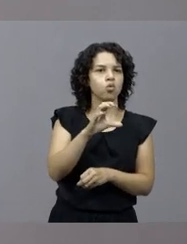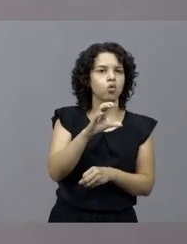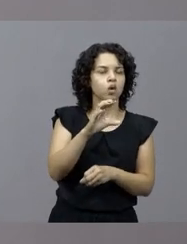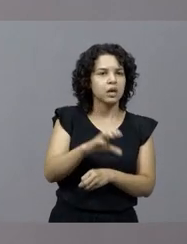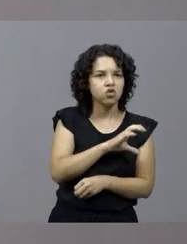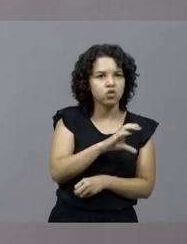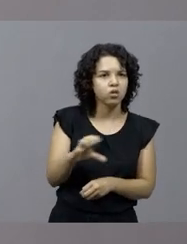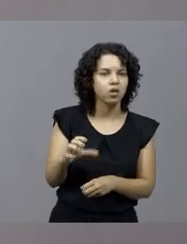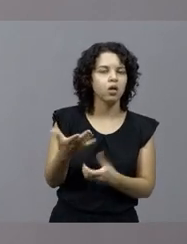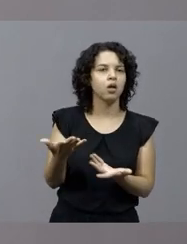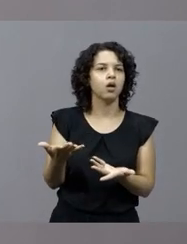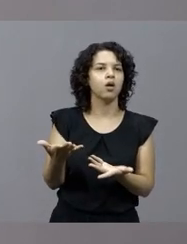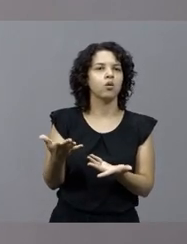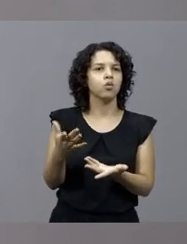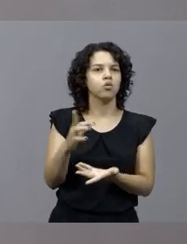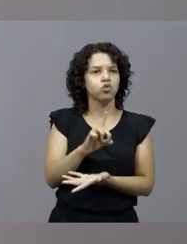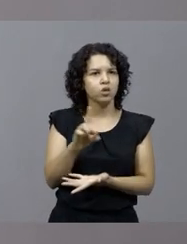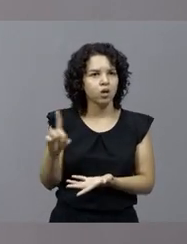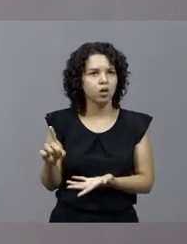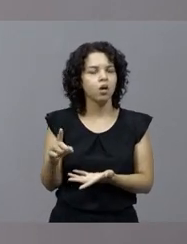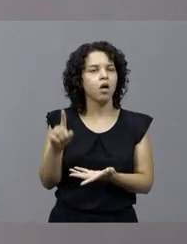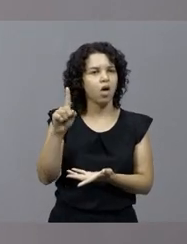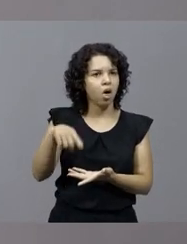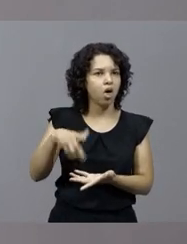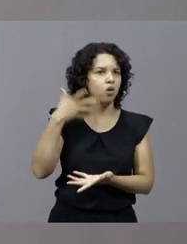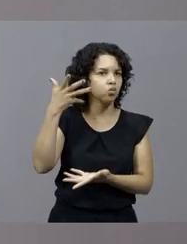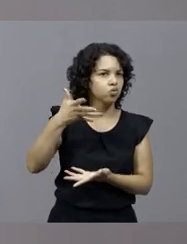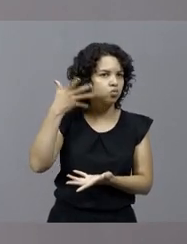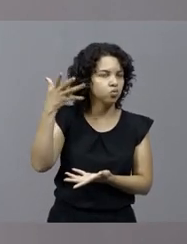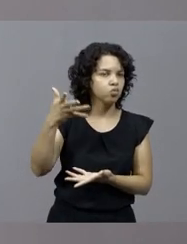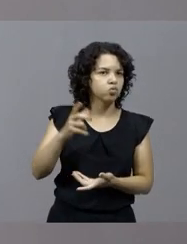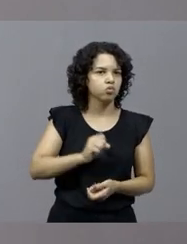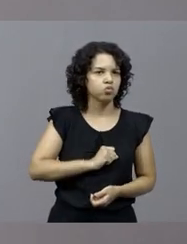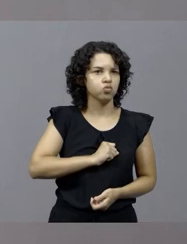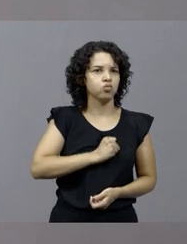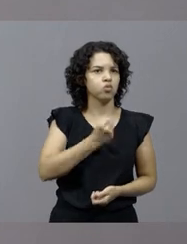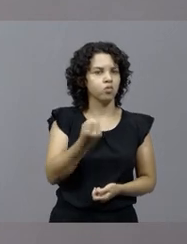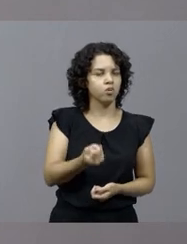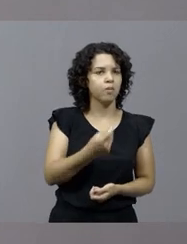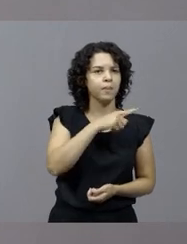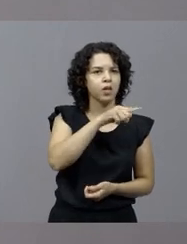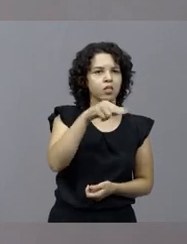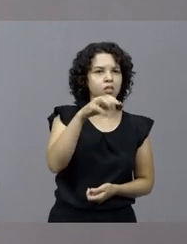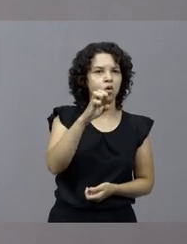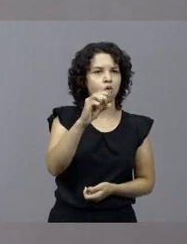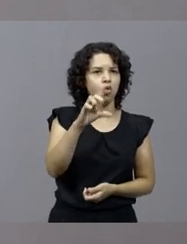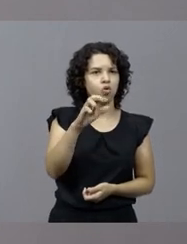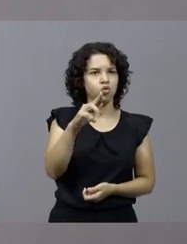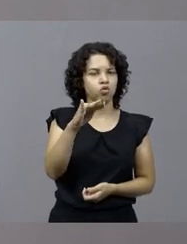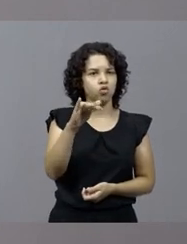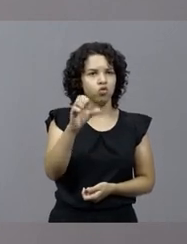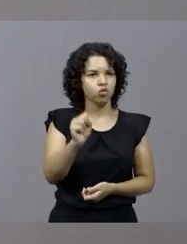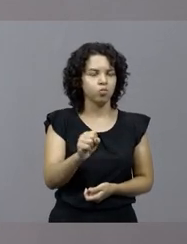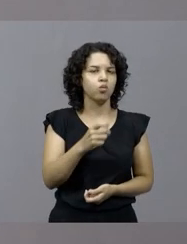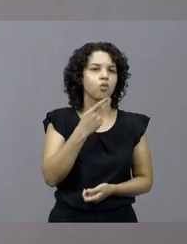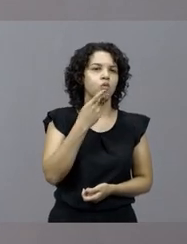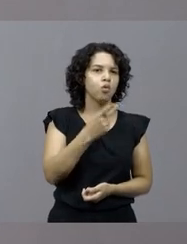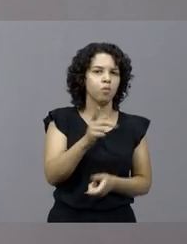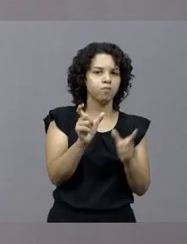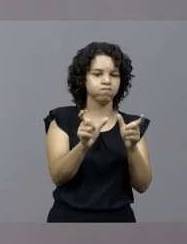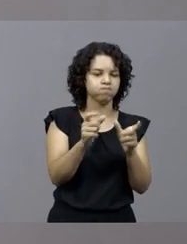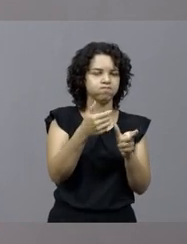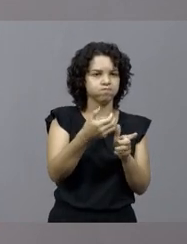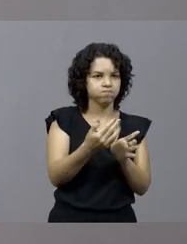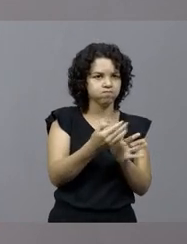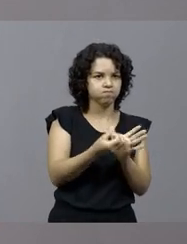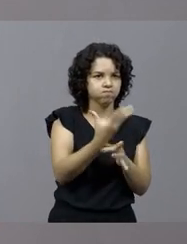ou propagador desse discurso de ódio, Um neologismo, uma nova expressão criada por eles. Eu quero pedir aos